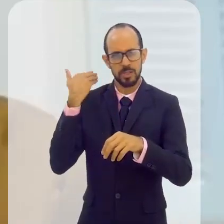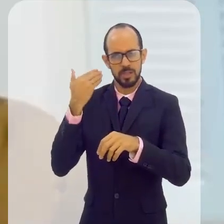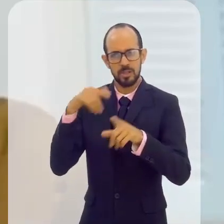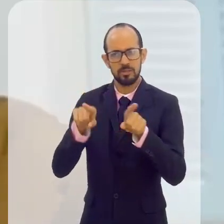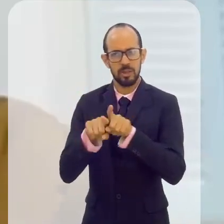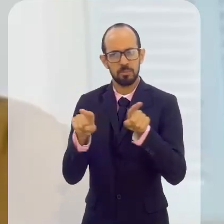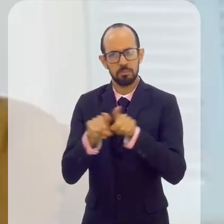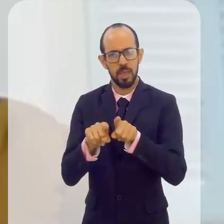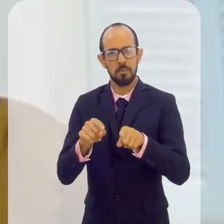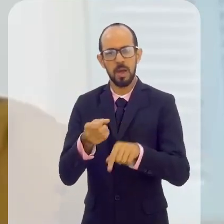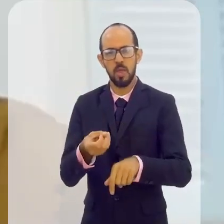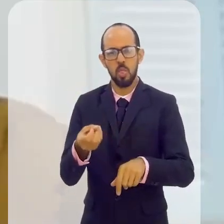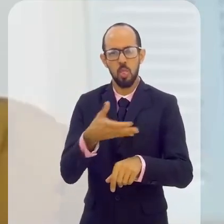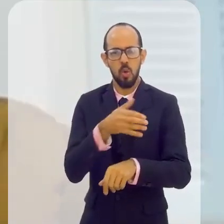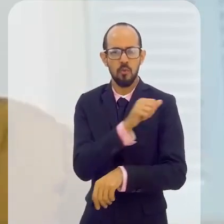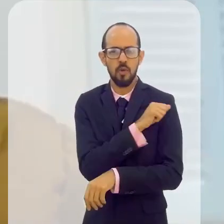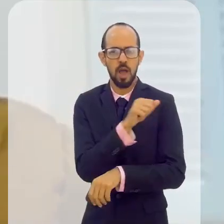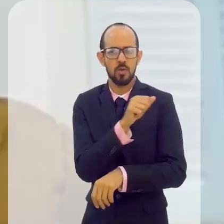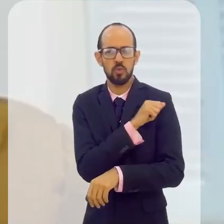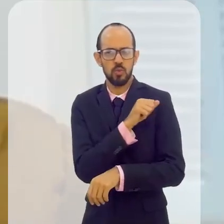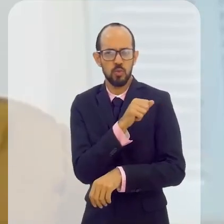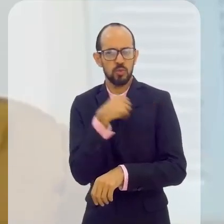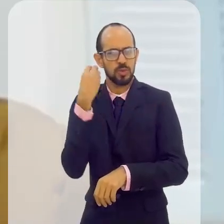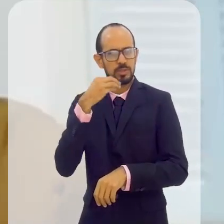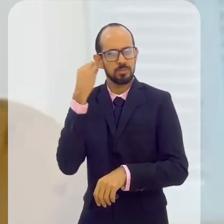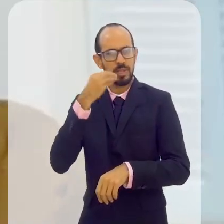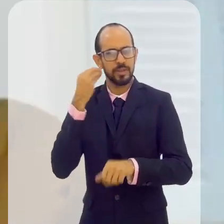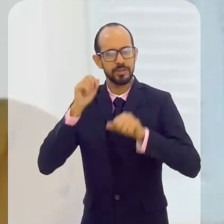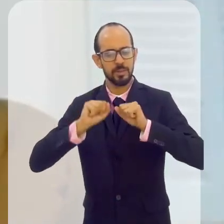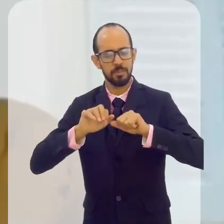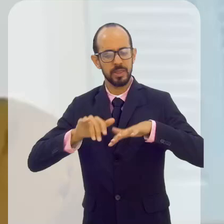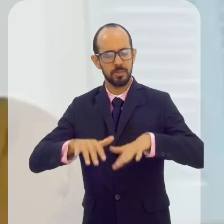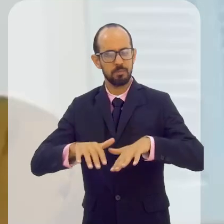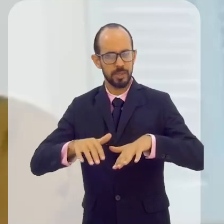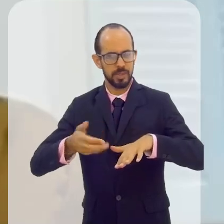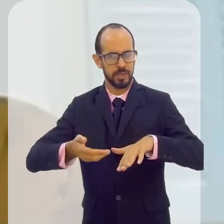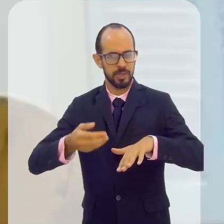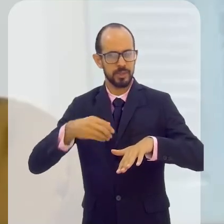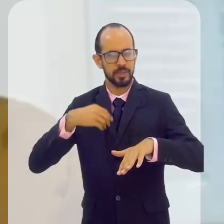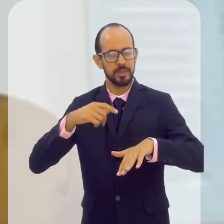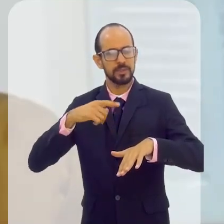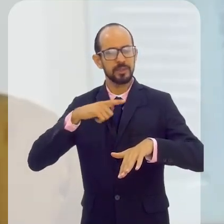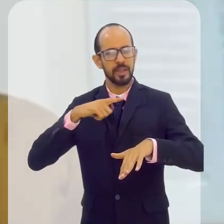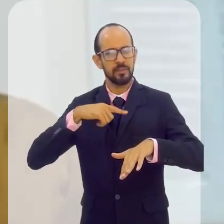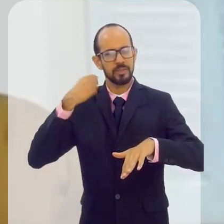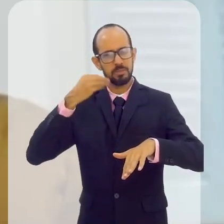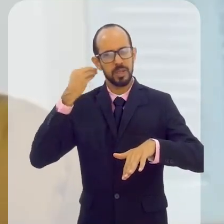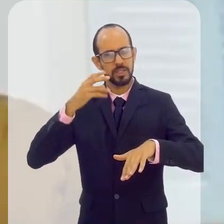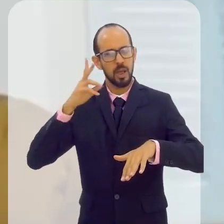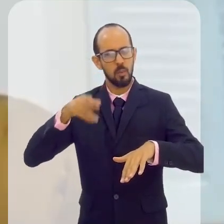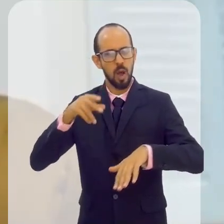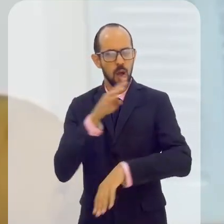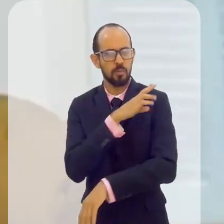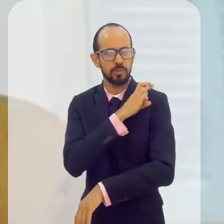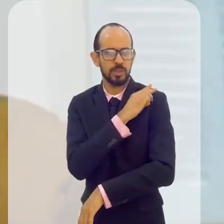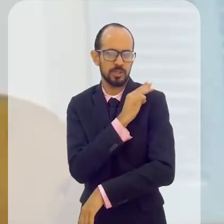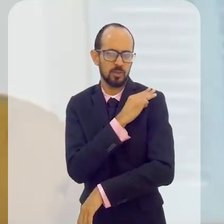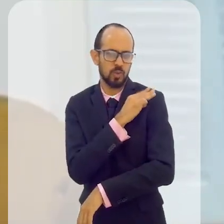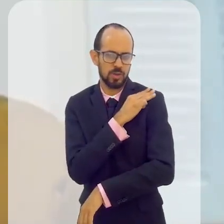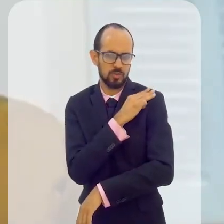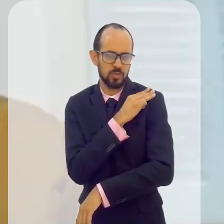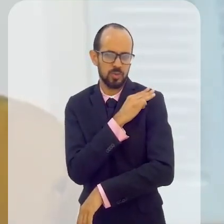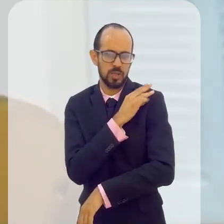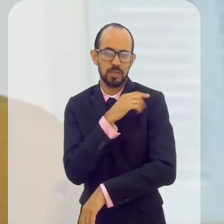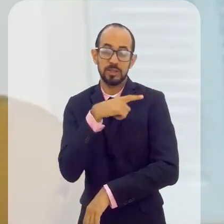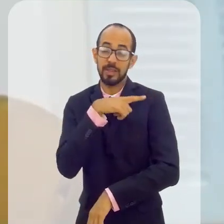e também para o ingressante que viveu essa experiência lá nos últimos anos do ensino médio, né? Então, como que esse estudante